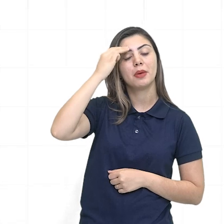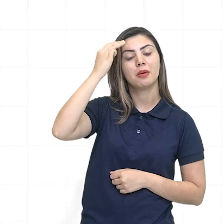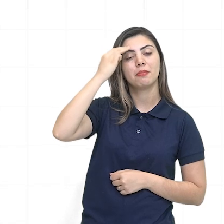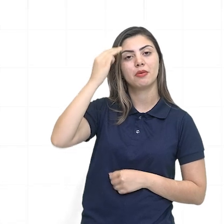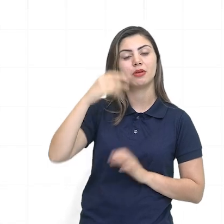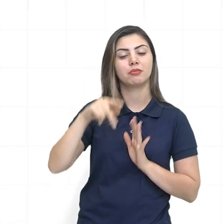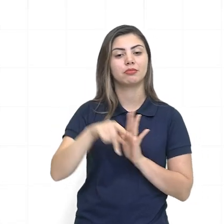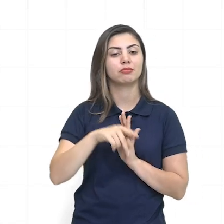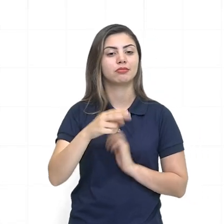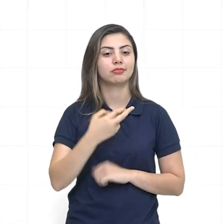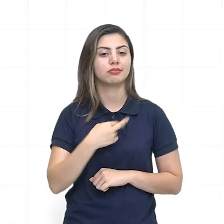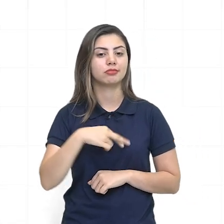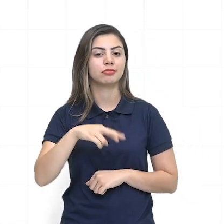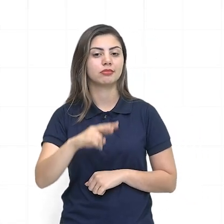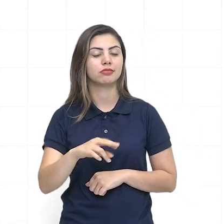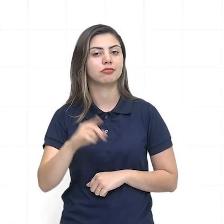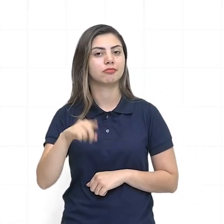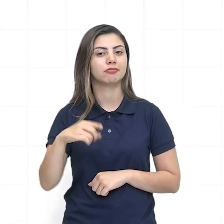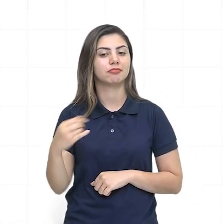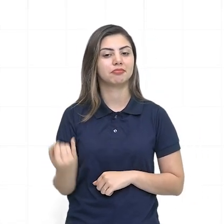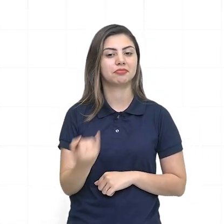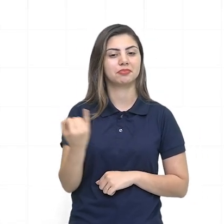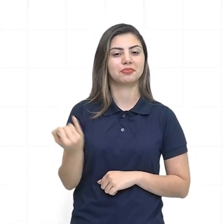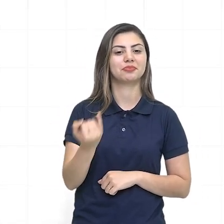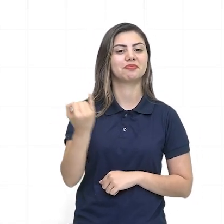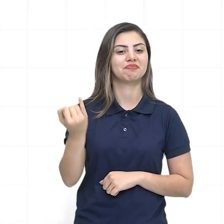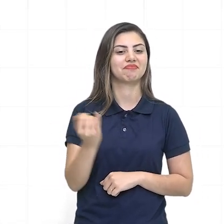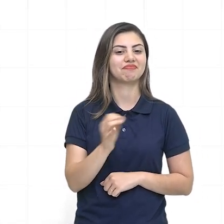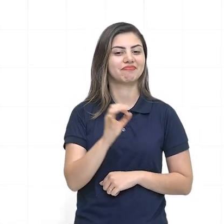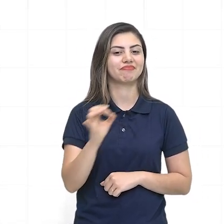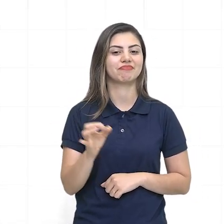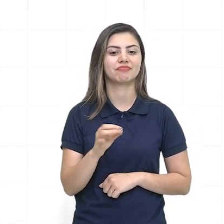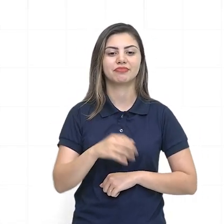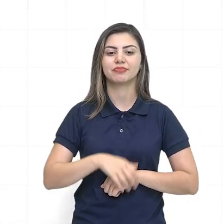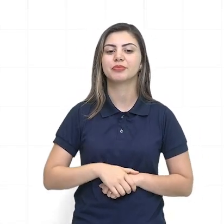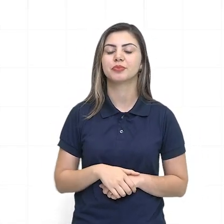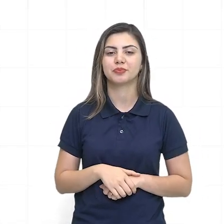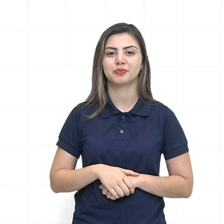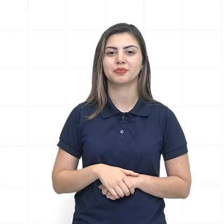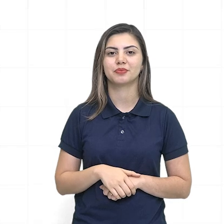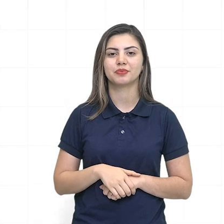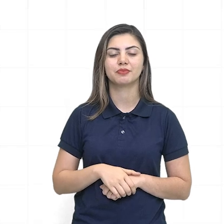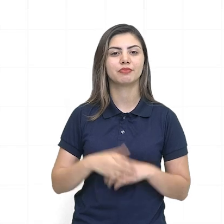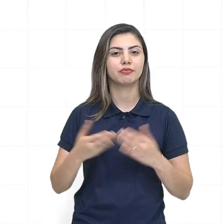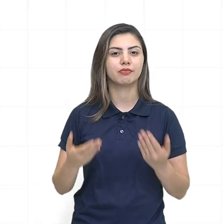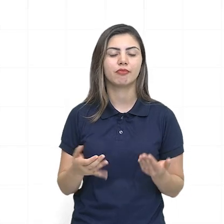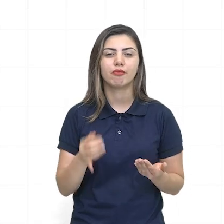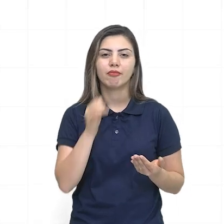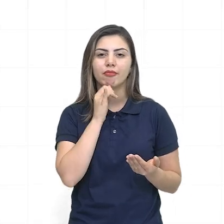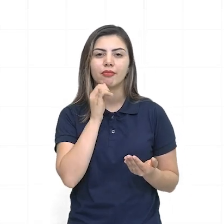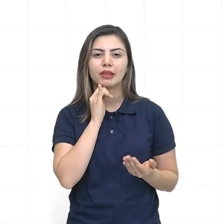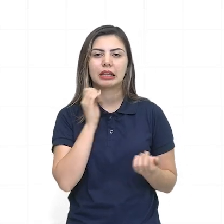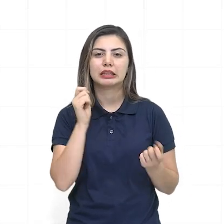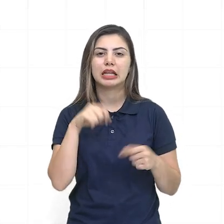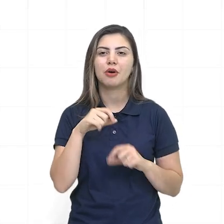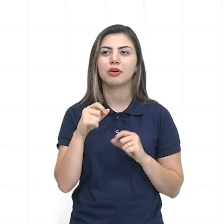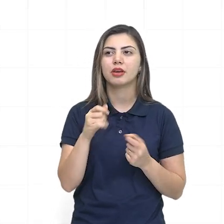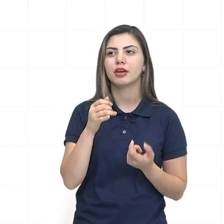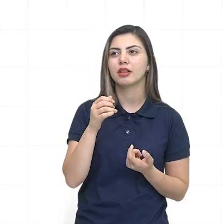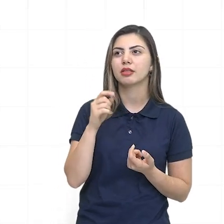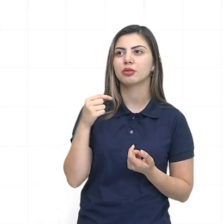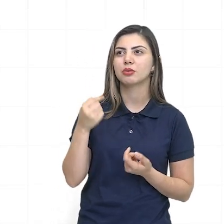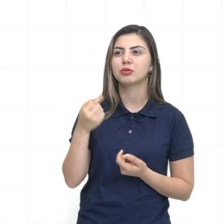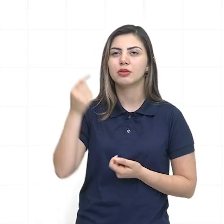nas religiões, também desempenha um papel muito importante. É como se fosse um grande arquivo em